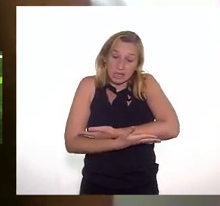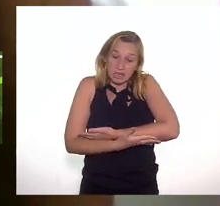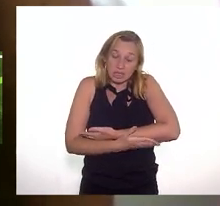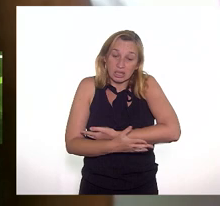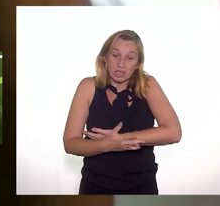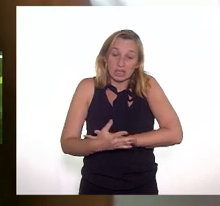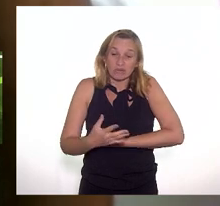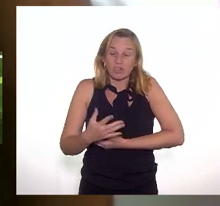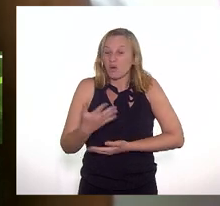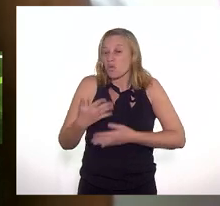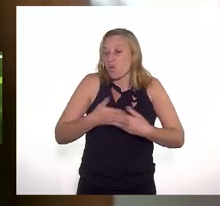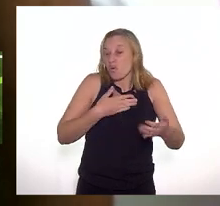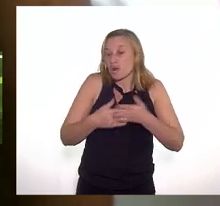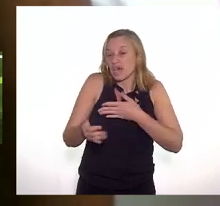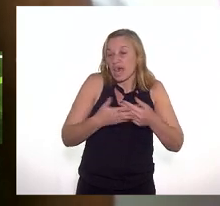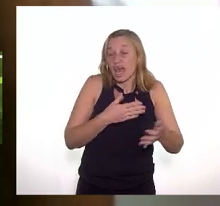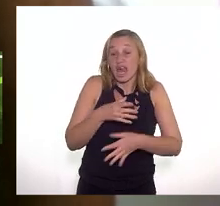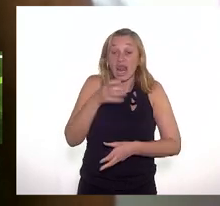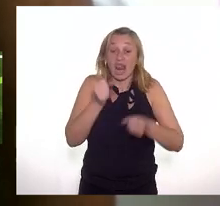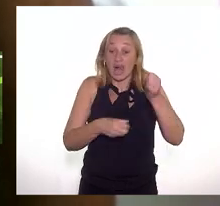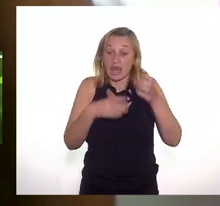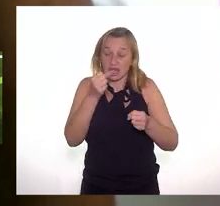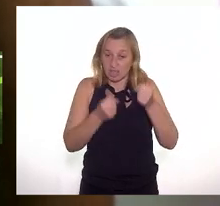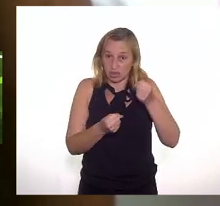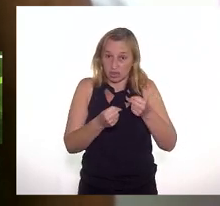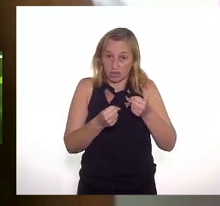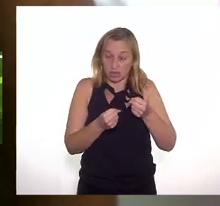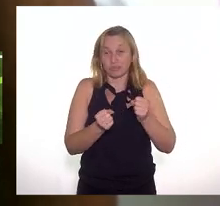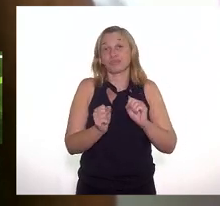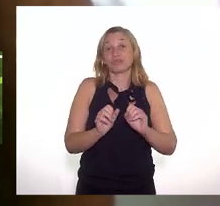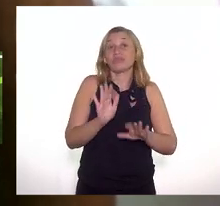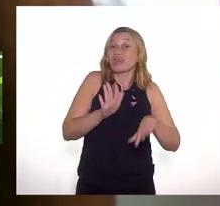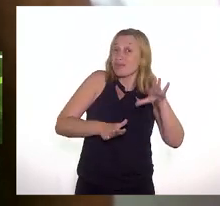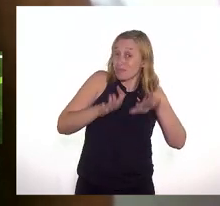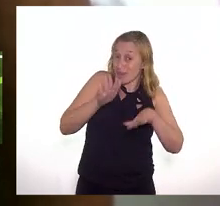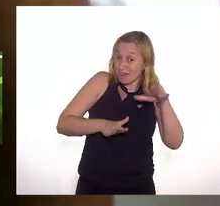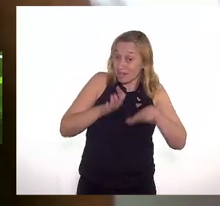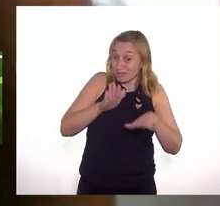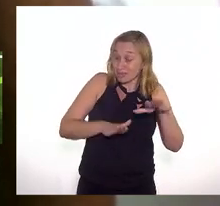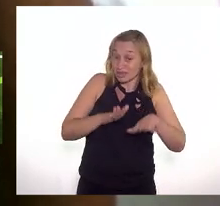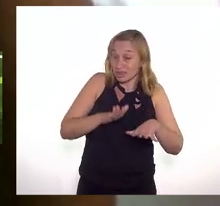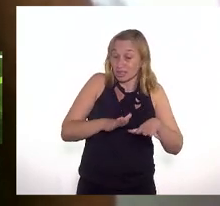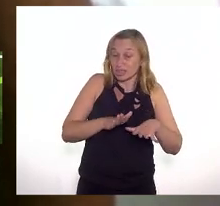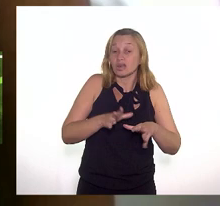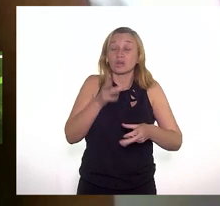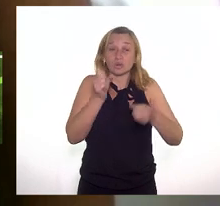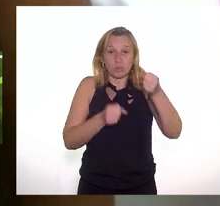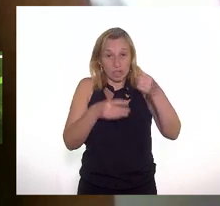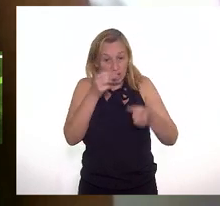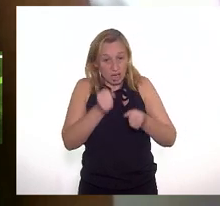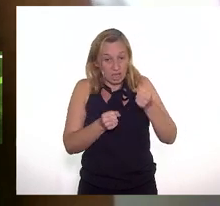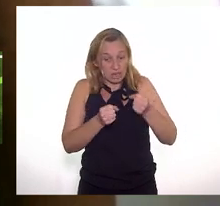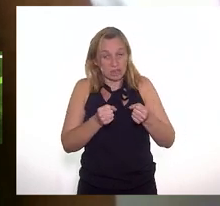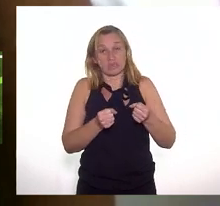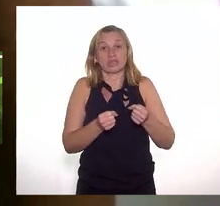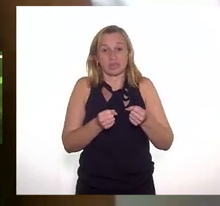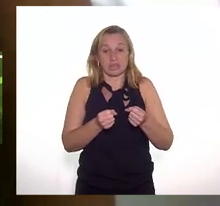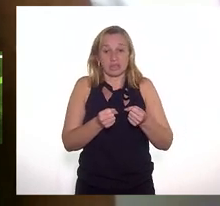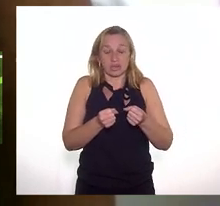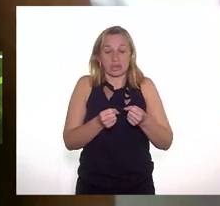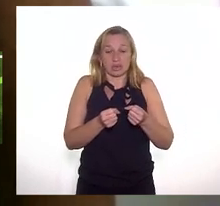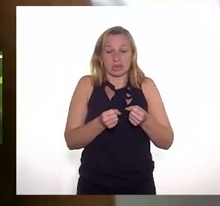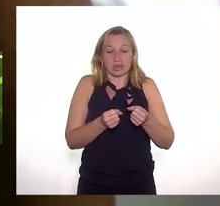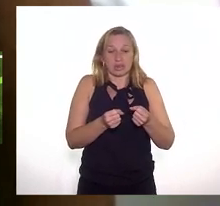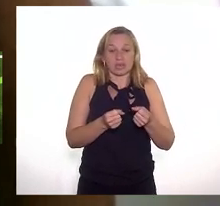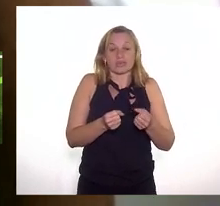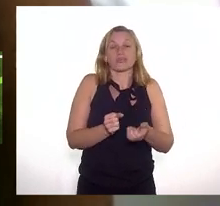fazemos avaliação e o município ele compra através de uma judicialização